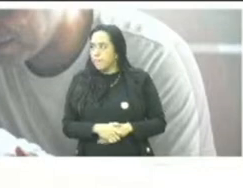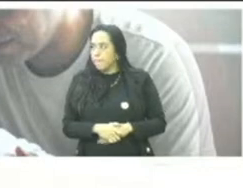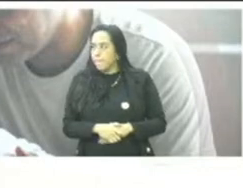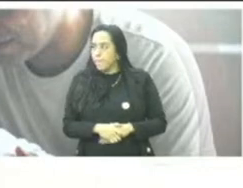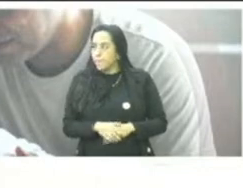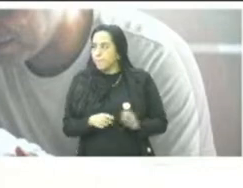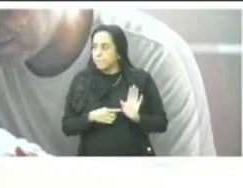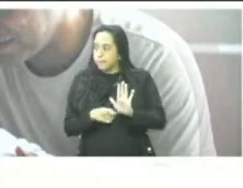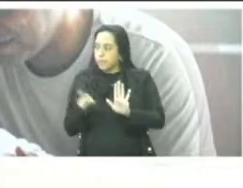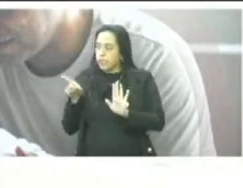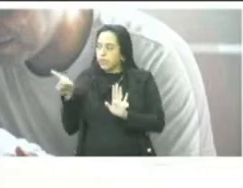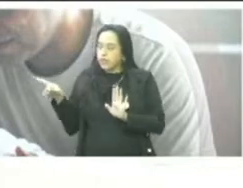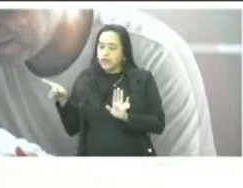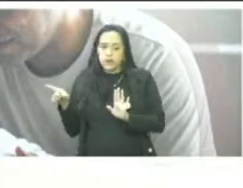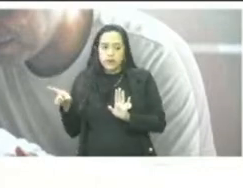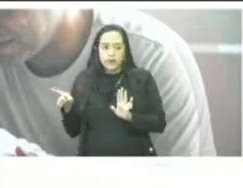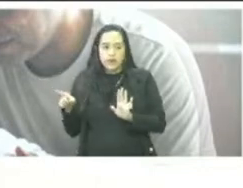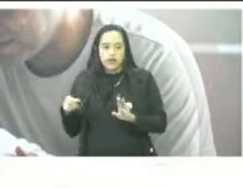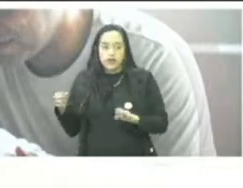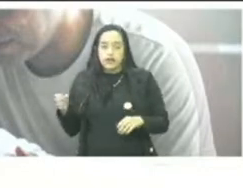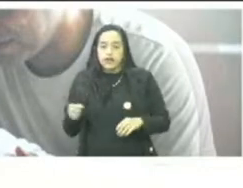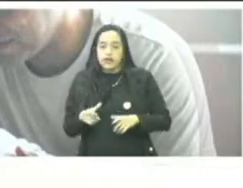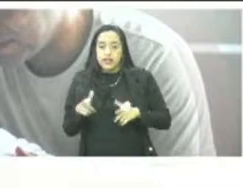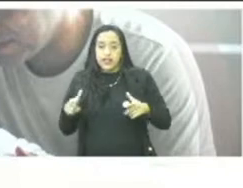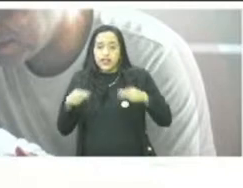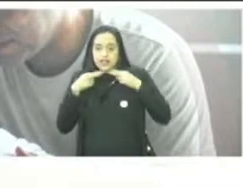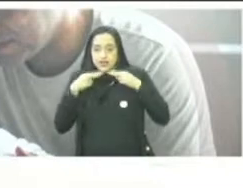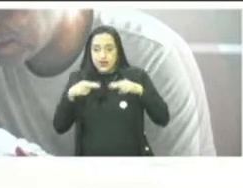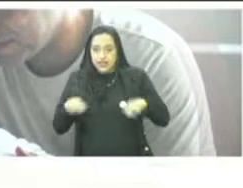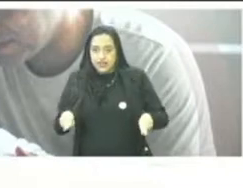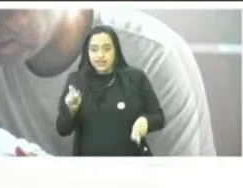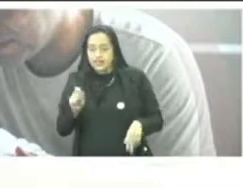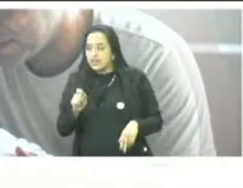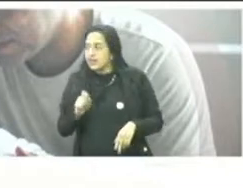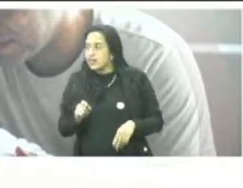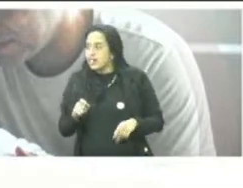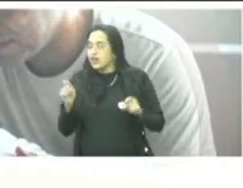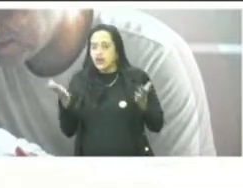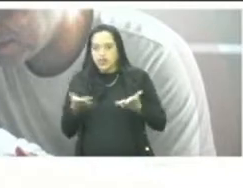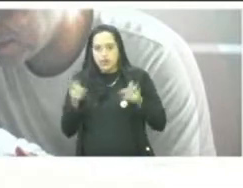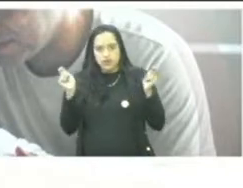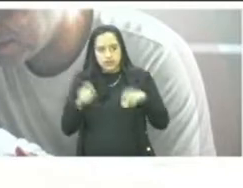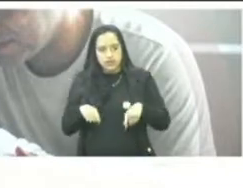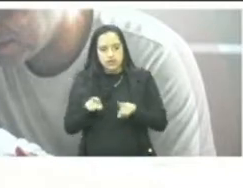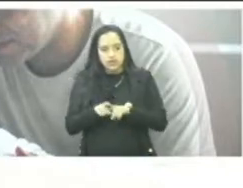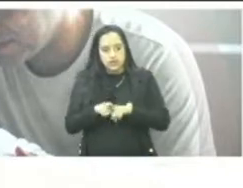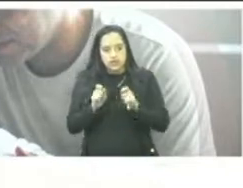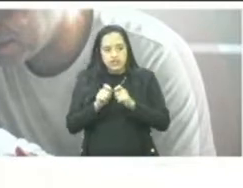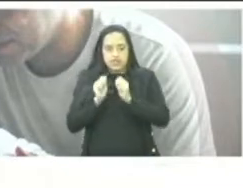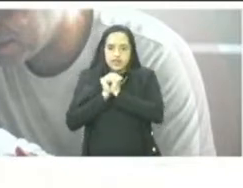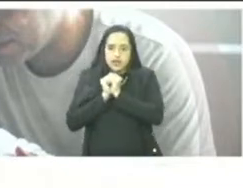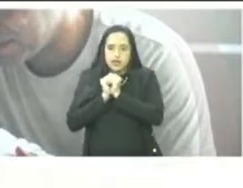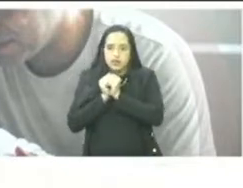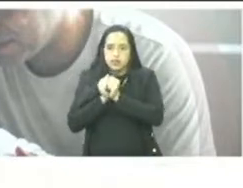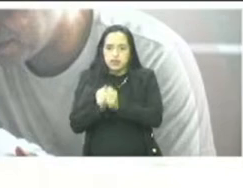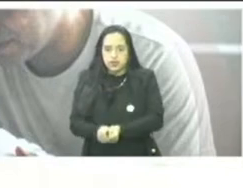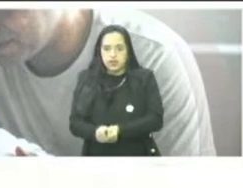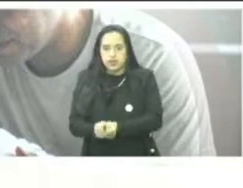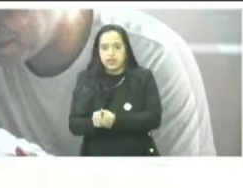Aqui, né, a grande novidade, né, hoje é possível também fazer esse acompanhamento, né,